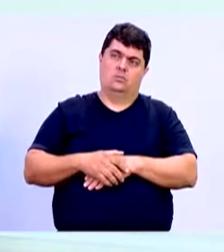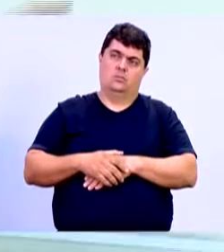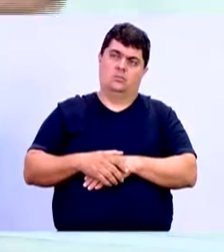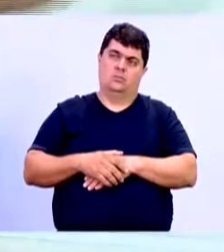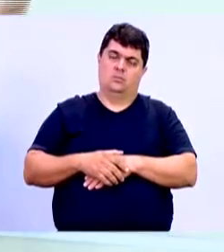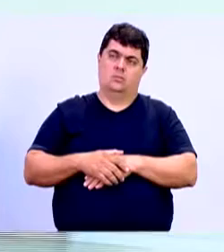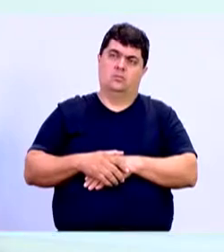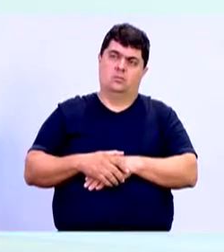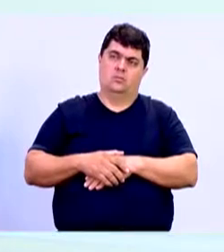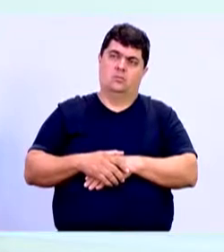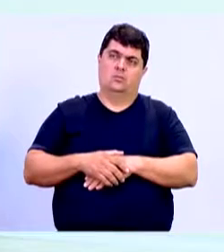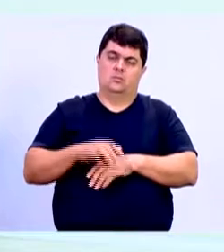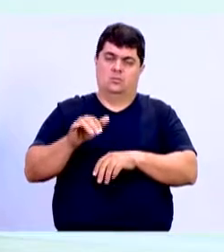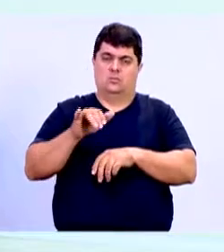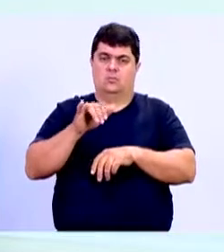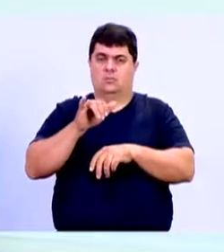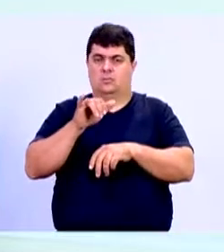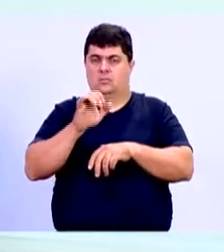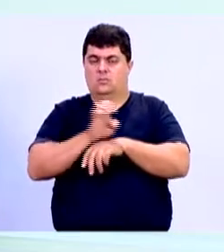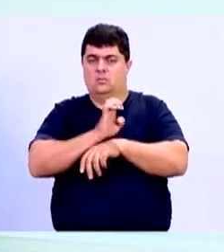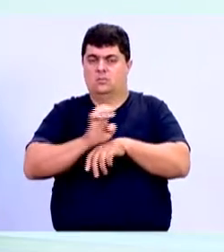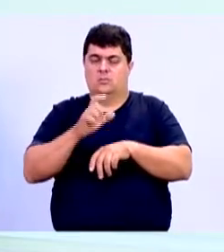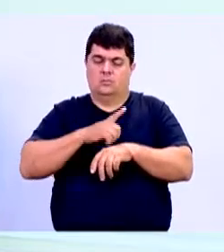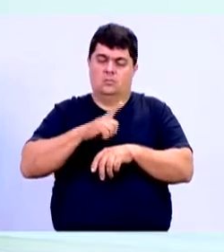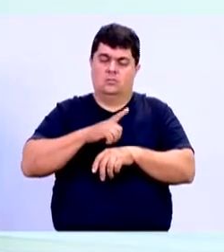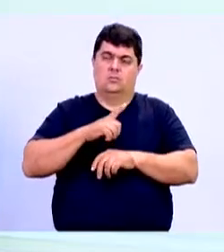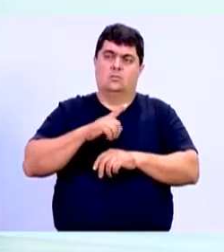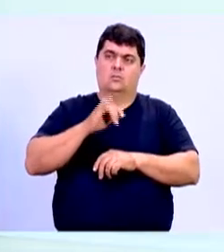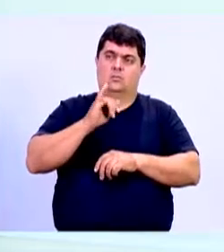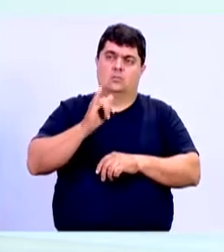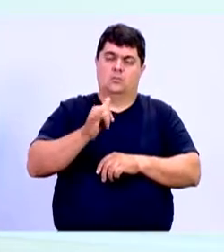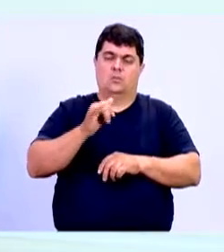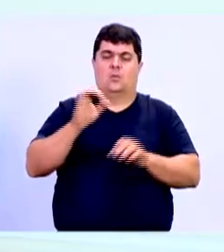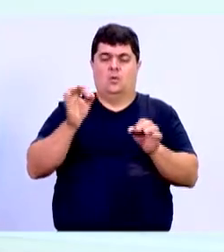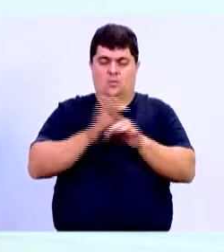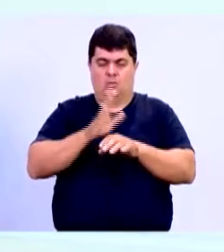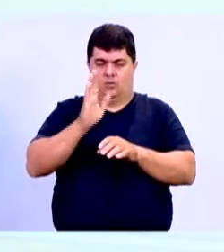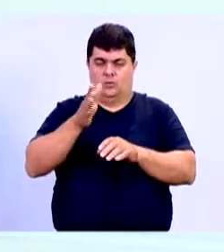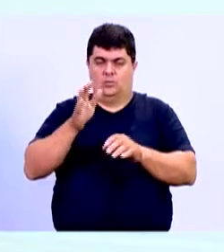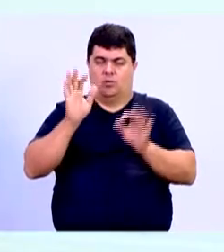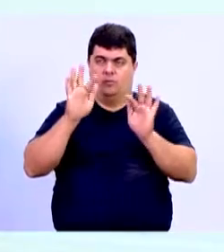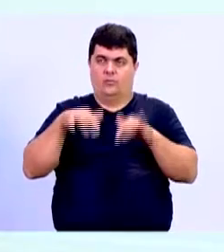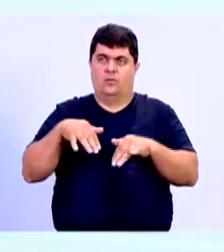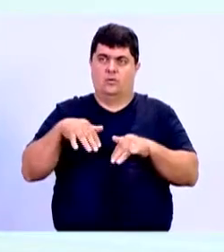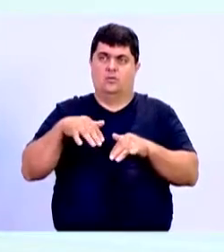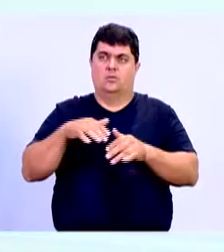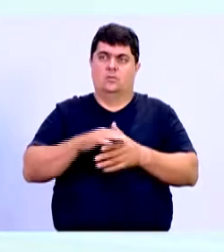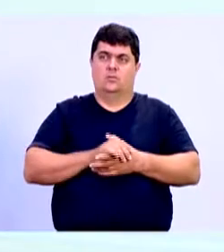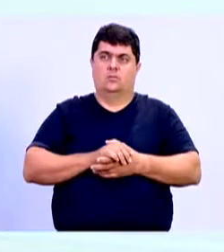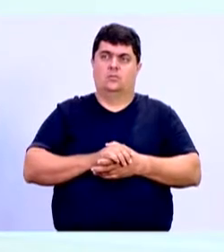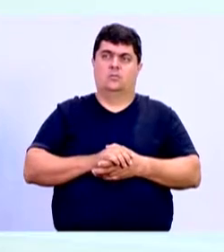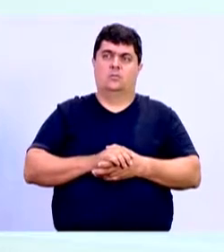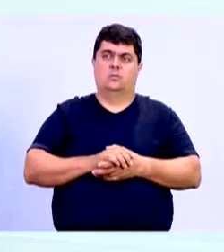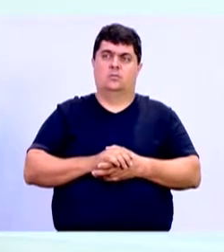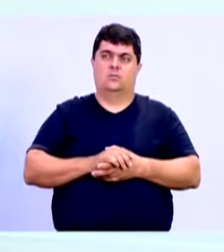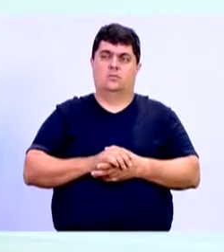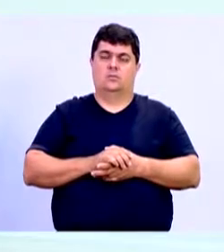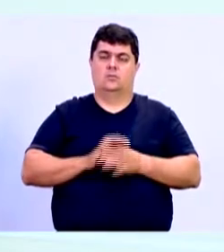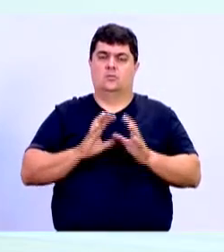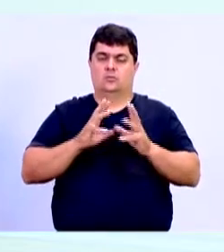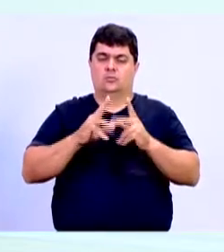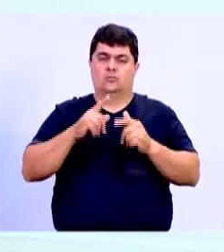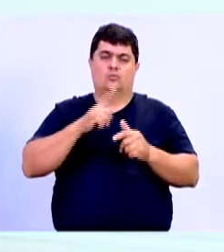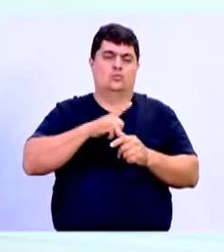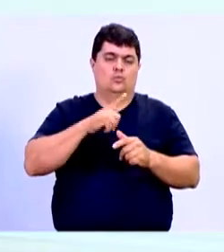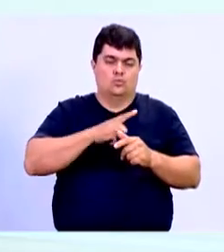a servidora ou o estagiário que está fazendo o atendimento aqui, e aí informa que o serviço foi atendido e ela então comenta no chamado. Todos os nossos